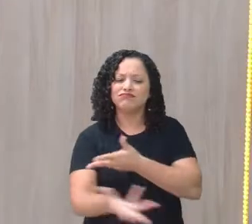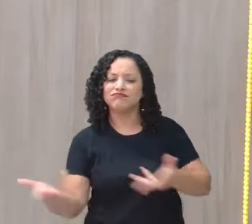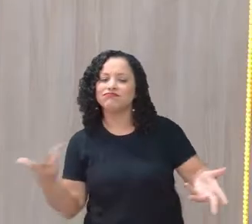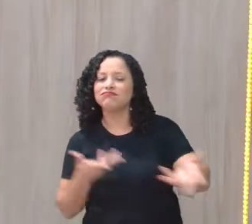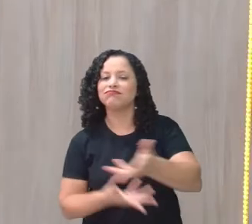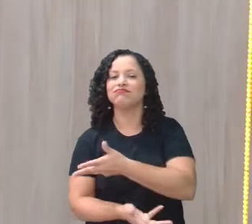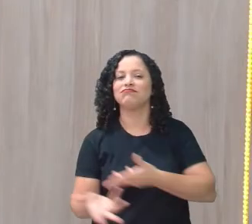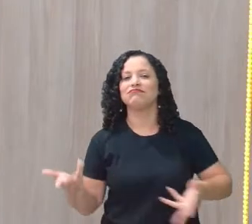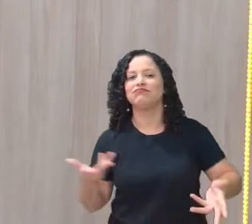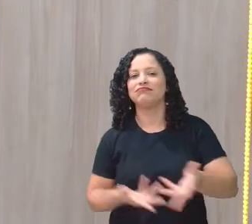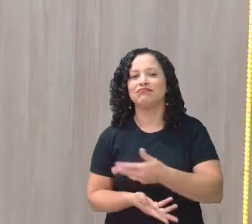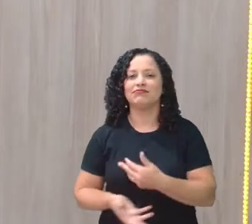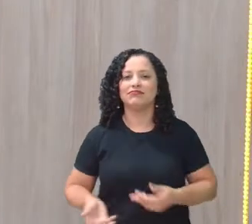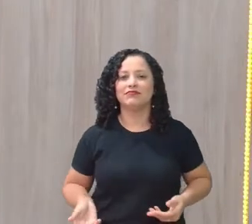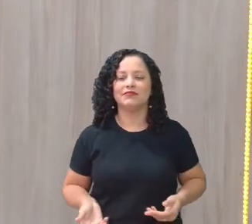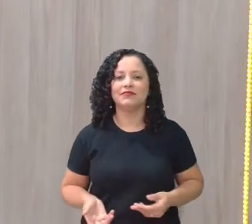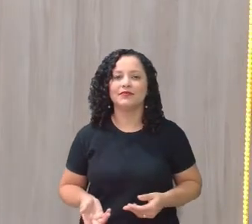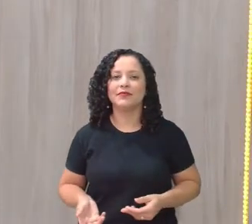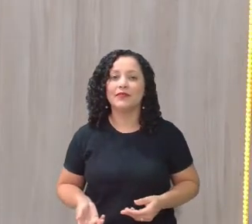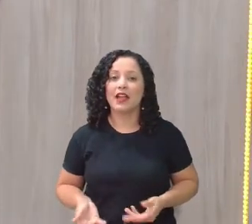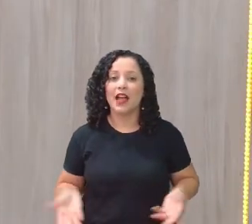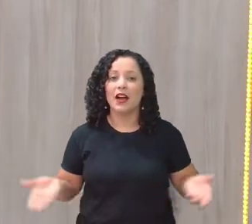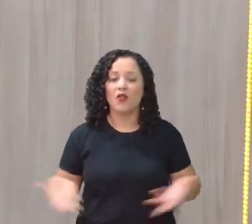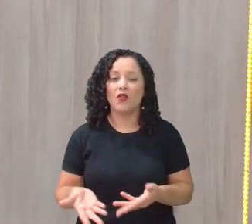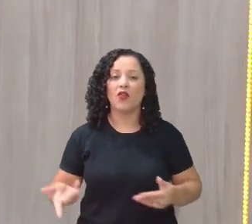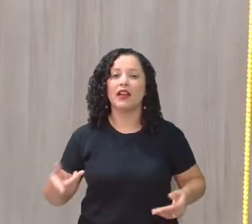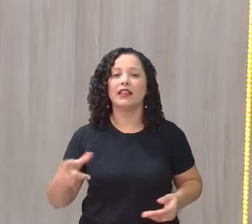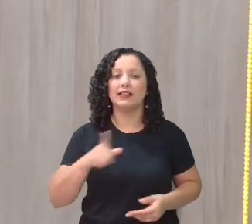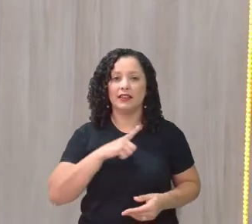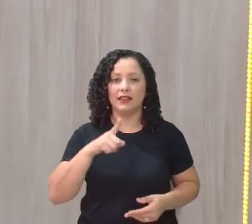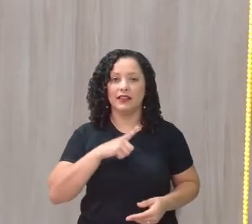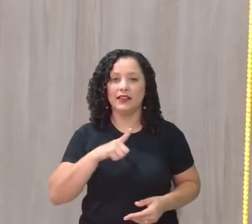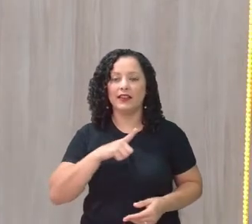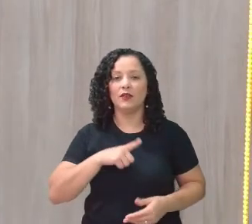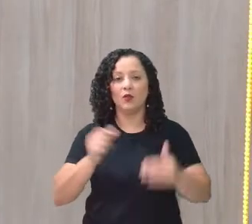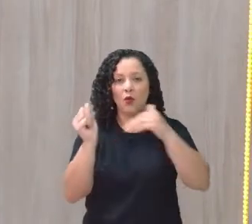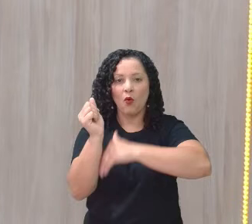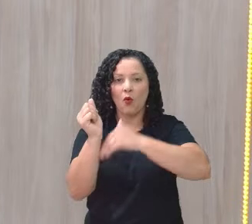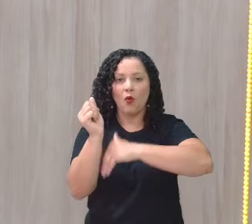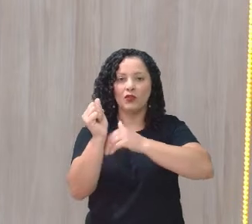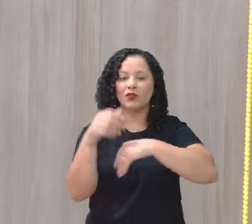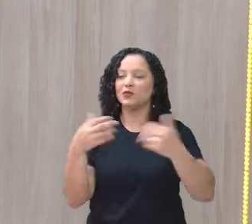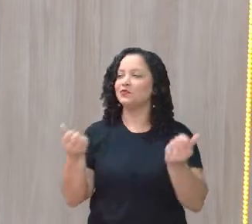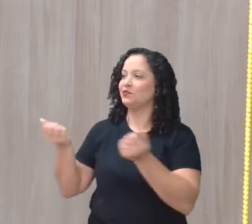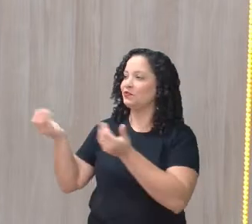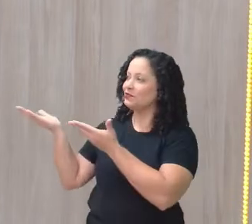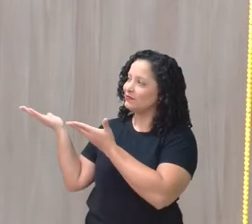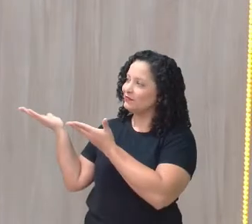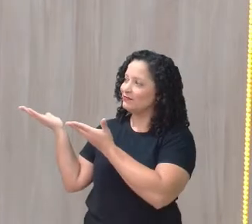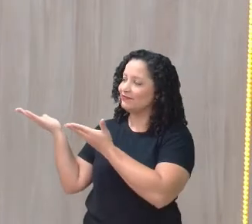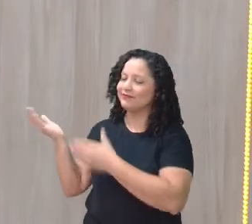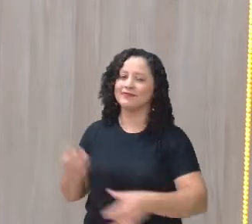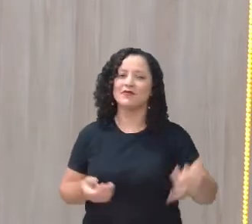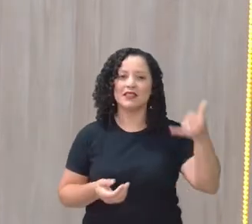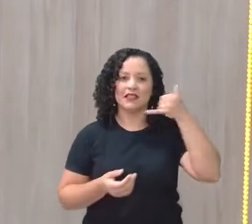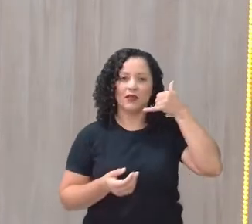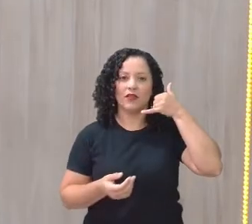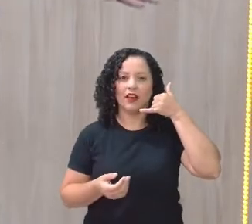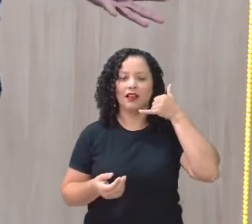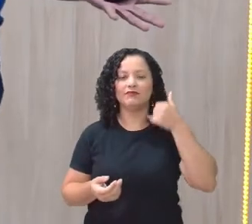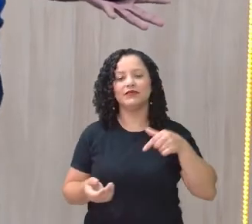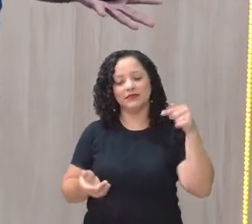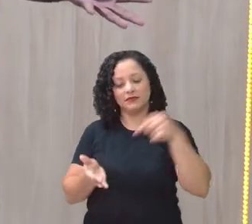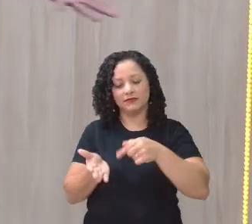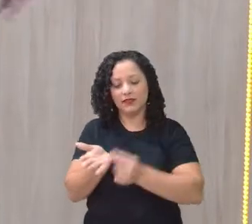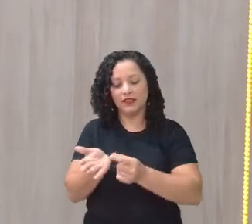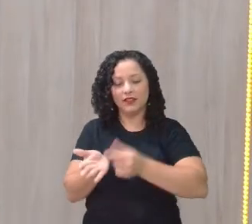vai agora, Billy Paul, vai colocar os QR Codes na tela, que vai aparecer aqui assim, ó, para você posicionar a câmera no seu celular, aí você baixa o